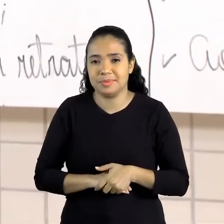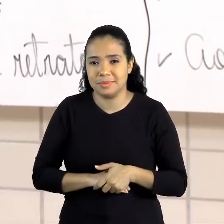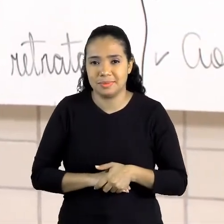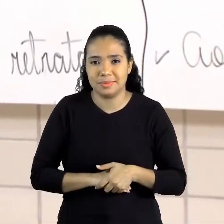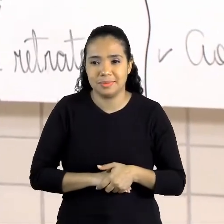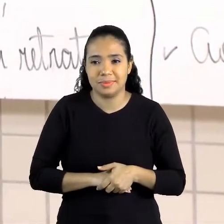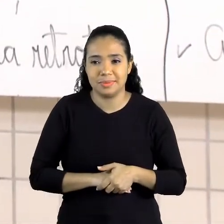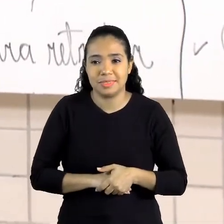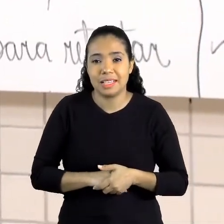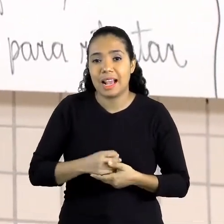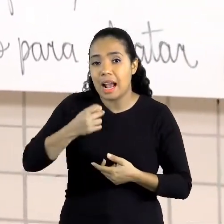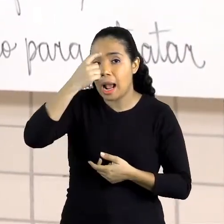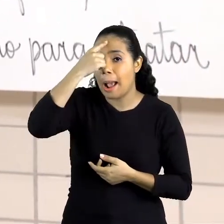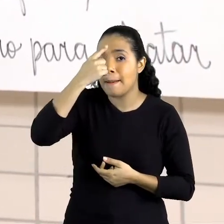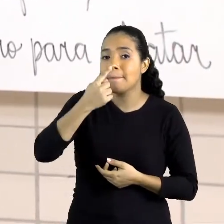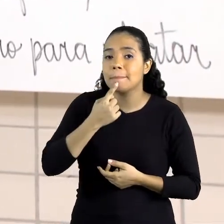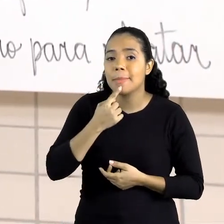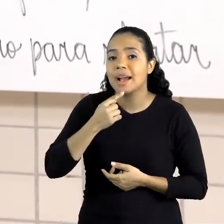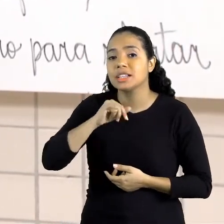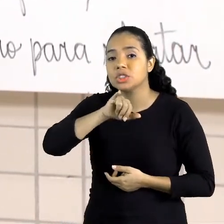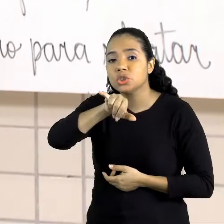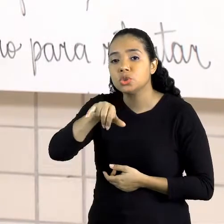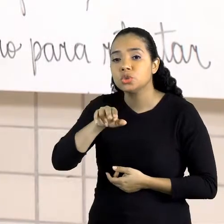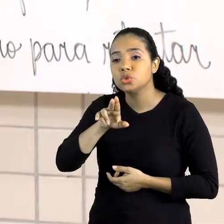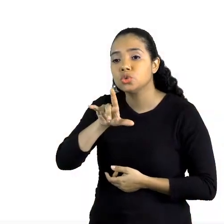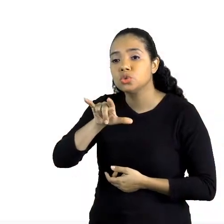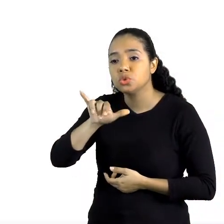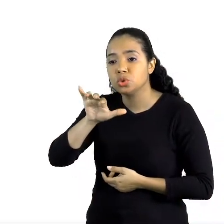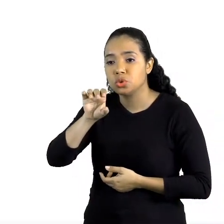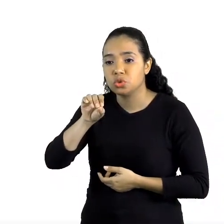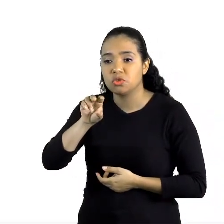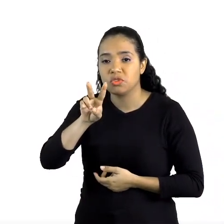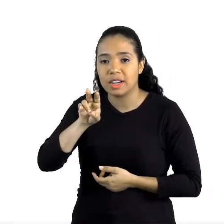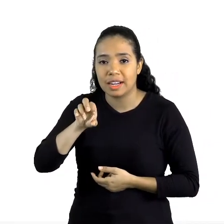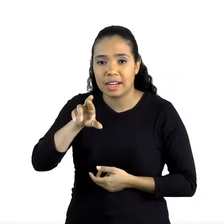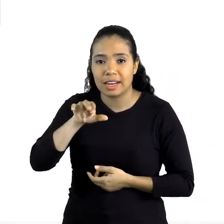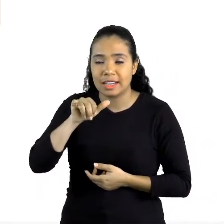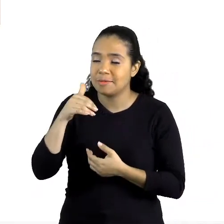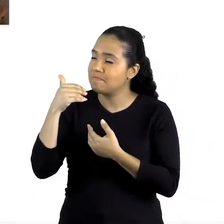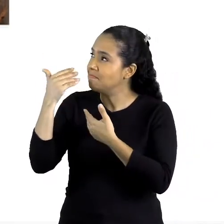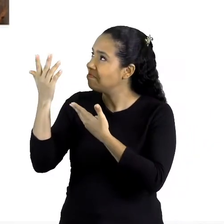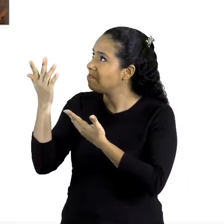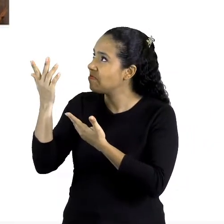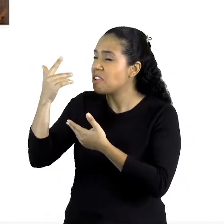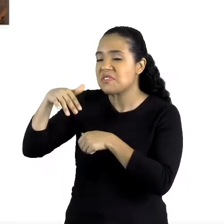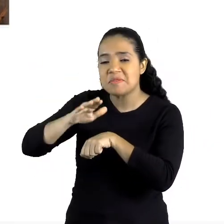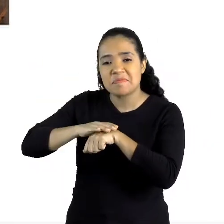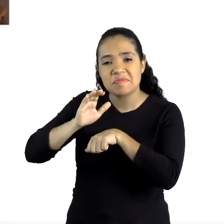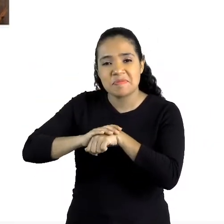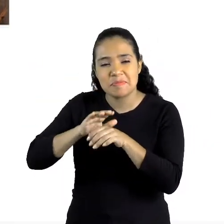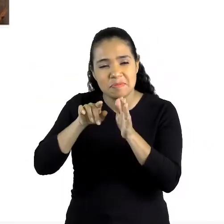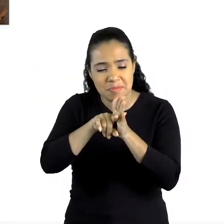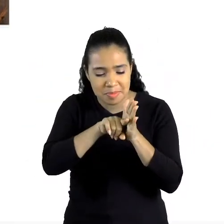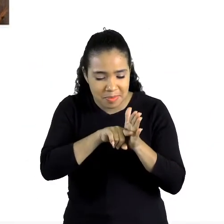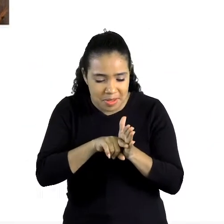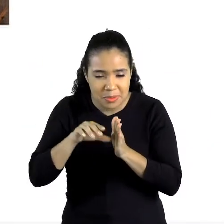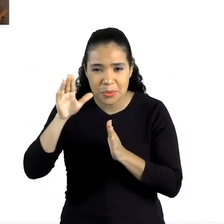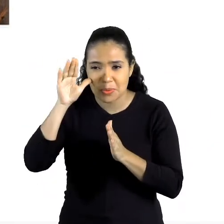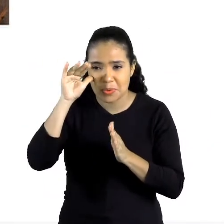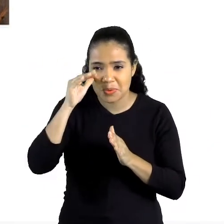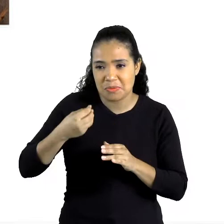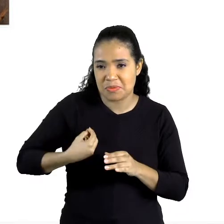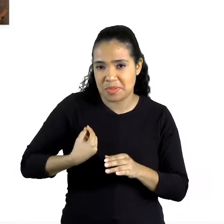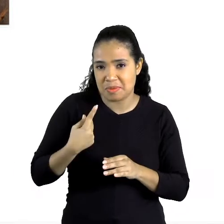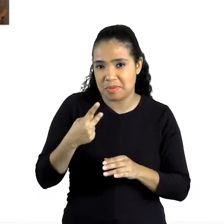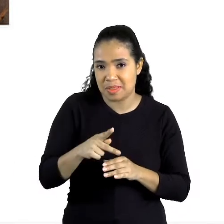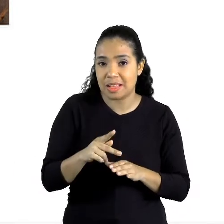Aí, ó, a imagem do Júlio Verne. Façam essa pesquisa, vocês irão ver muitas curiosidades sobre ele, inclusive que